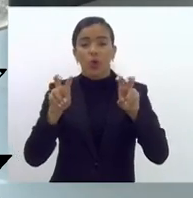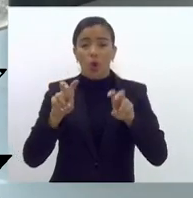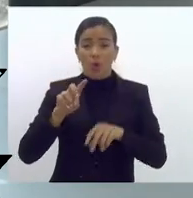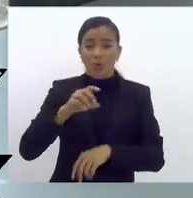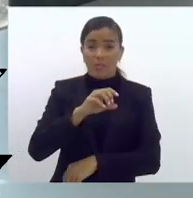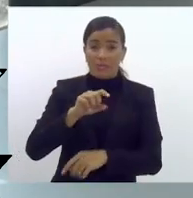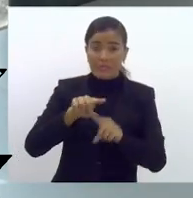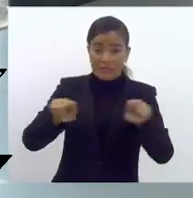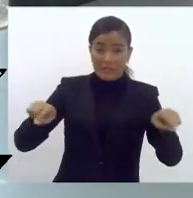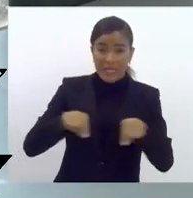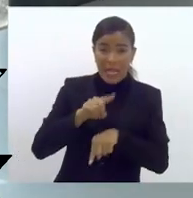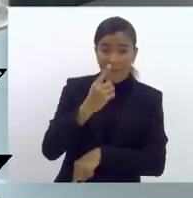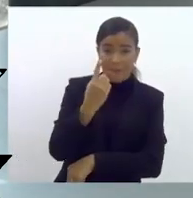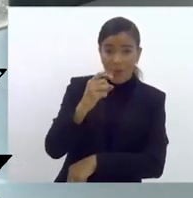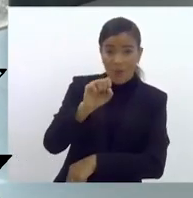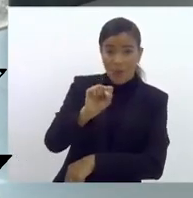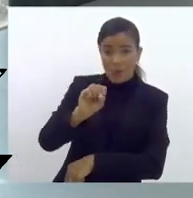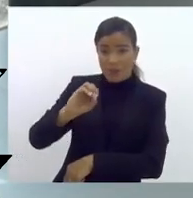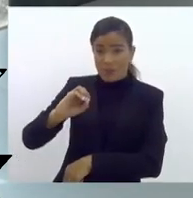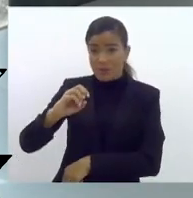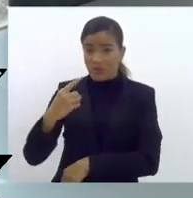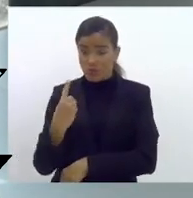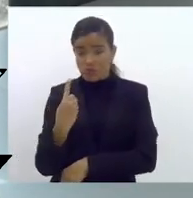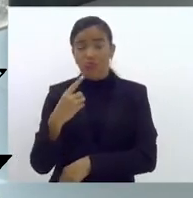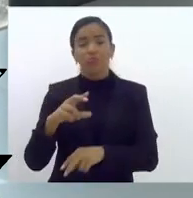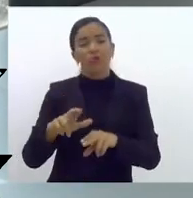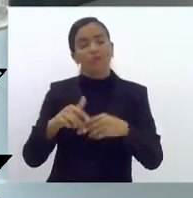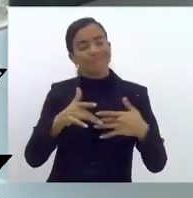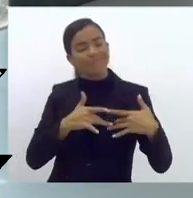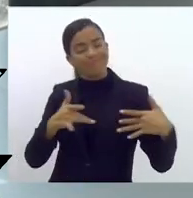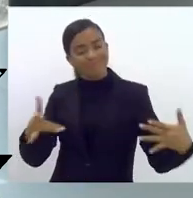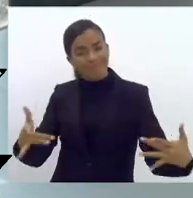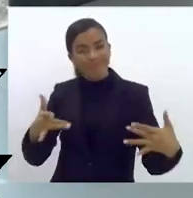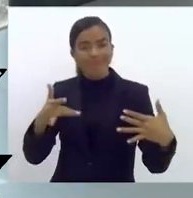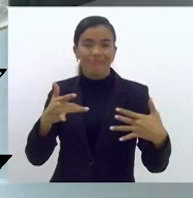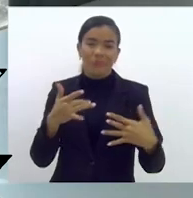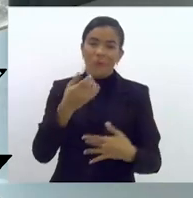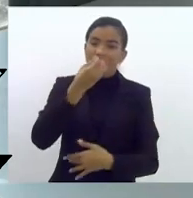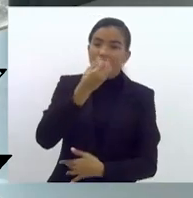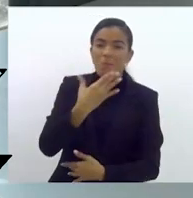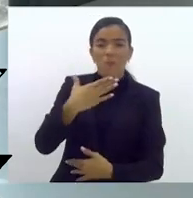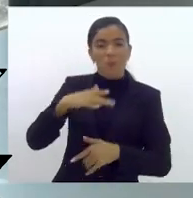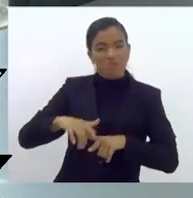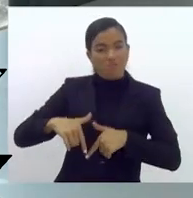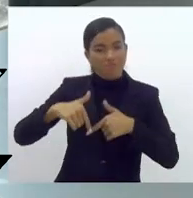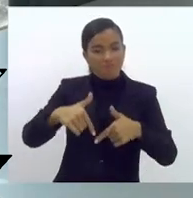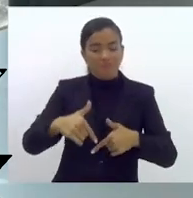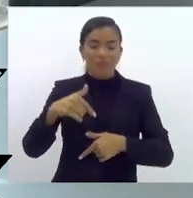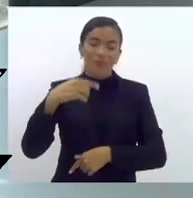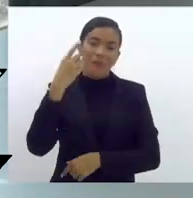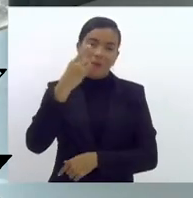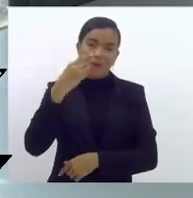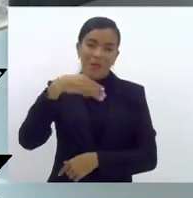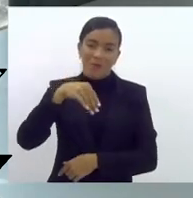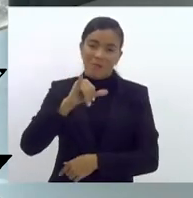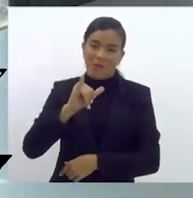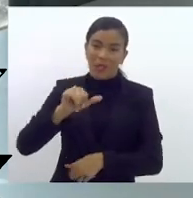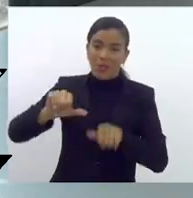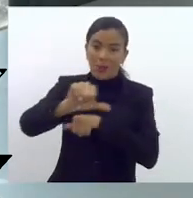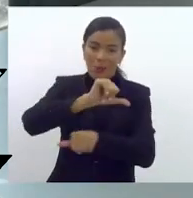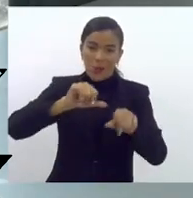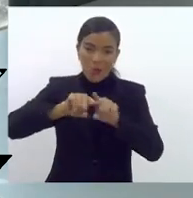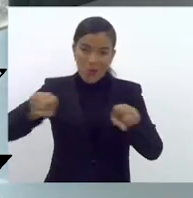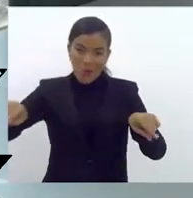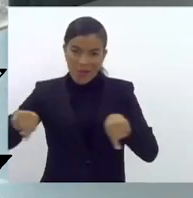1801 Graças aí uma benevolência e bom gesto do deputado mi que trocou a sala conosco